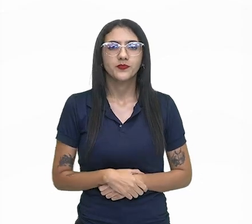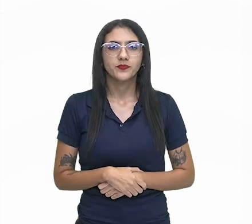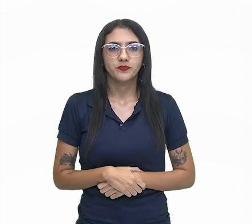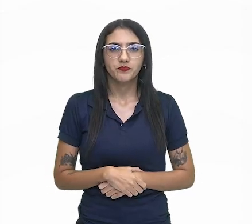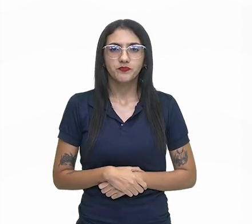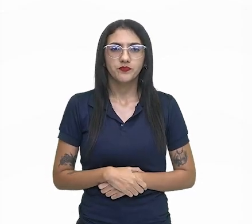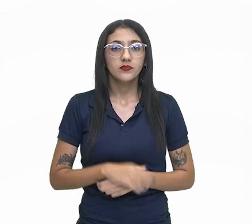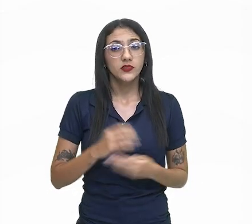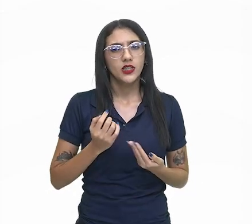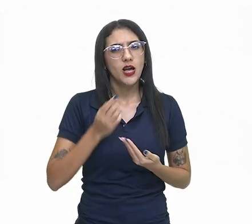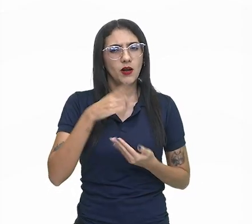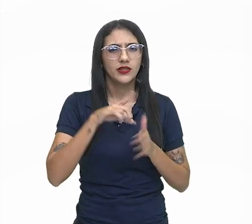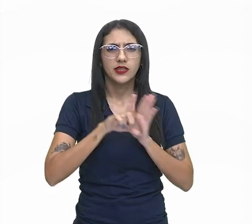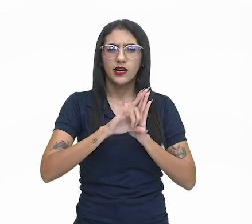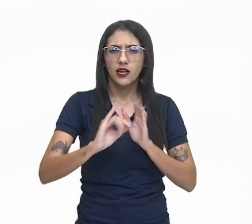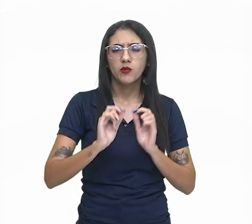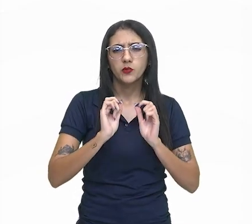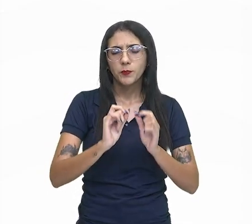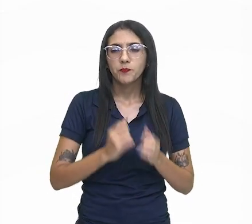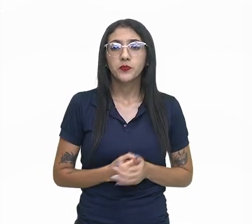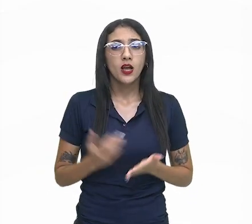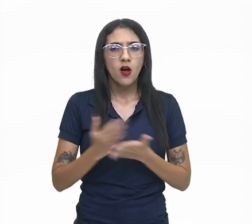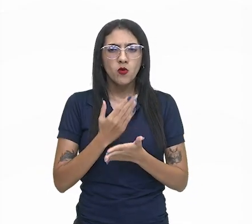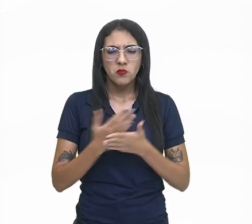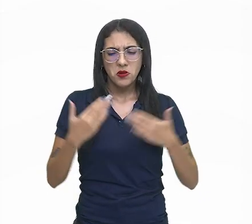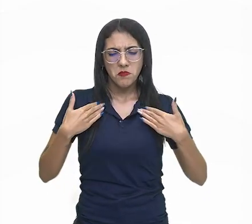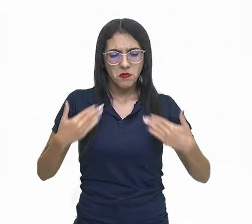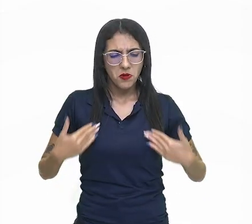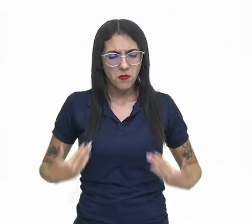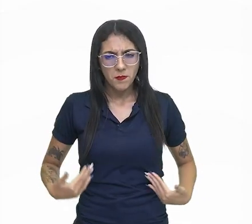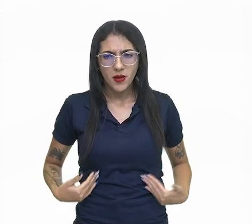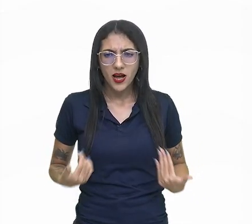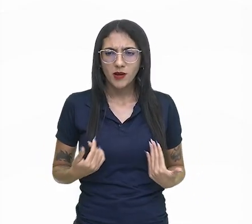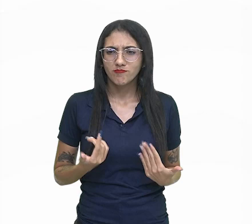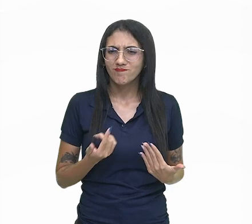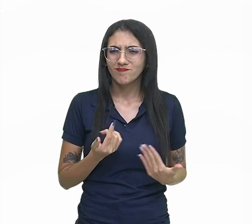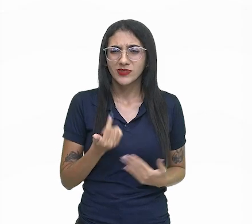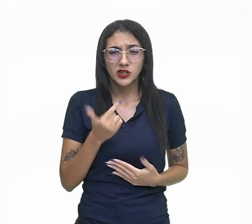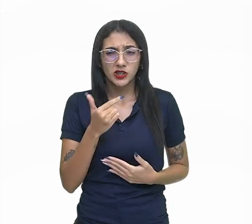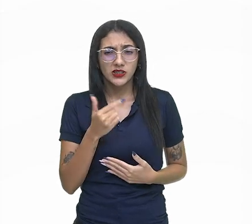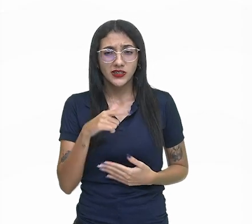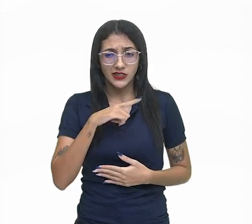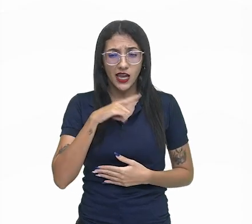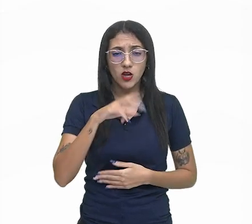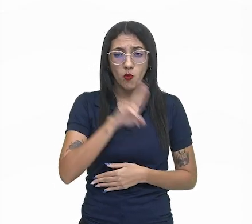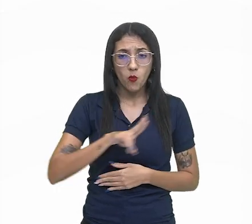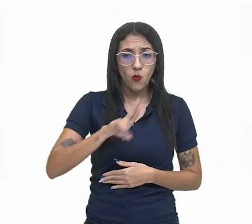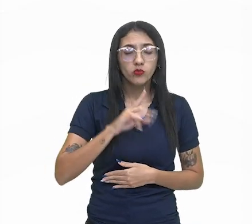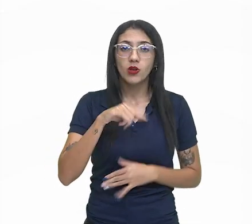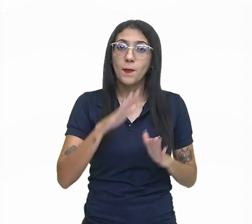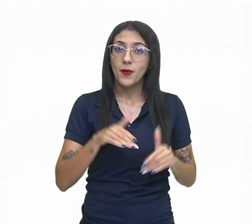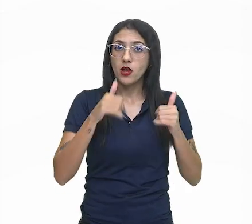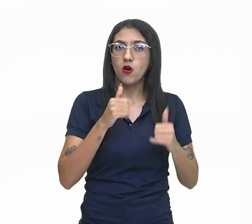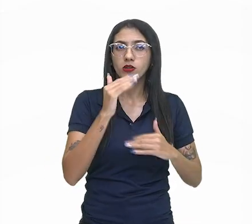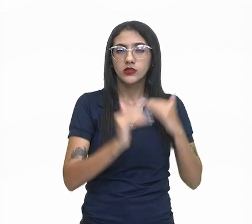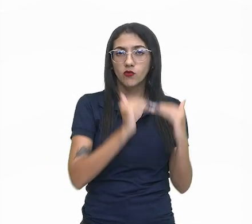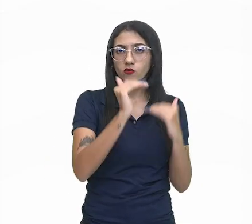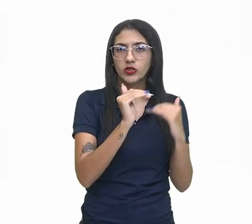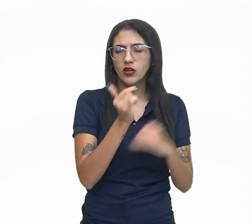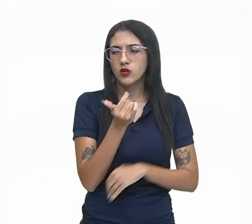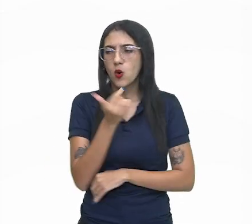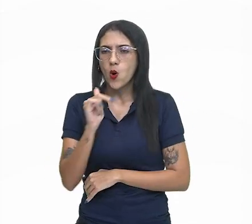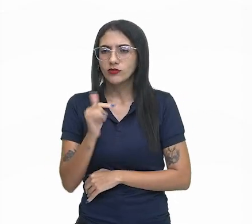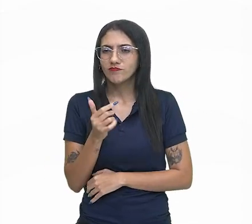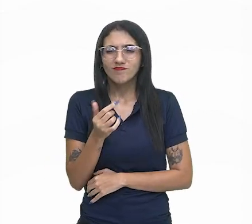lei do uso e desuso diz que as partes do corpo com maior frequência de uso se tornam mais desenvolvidas e as